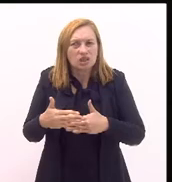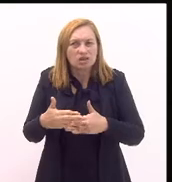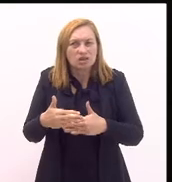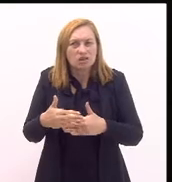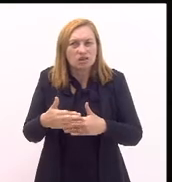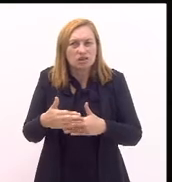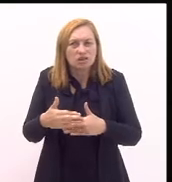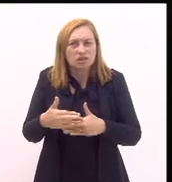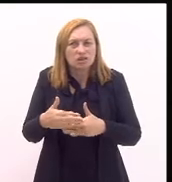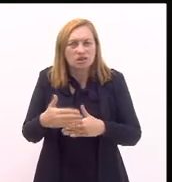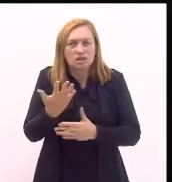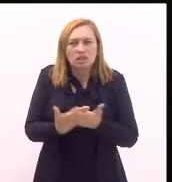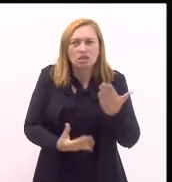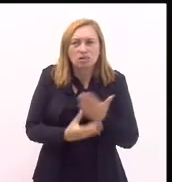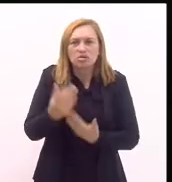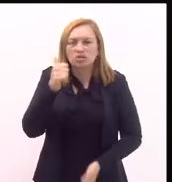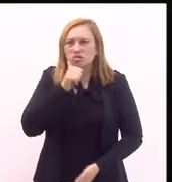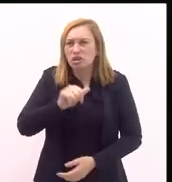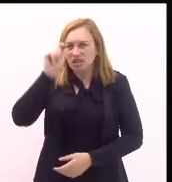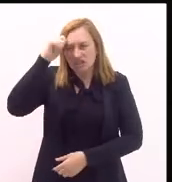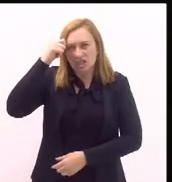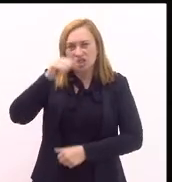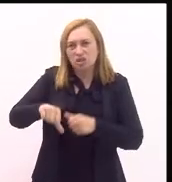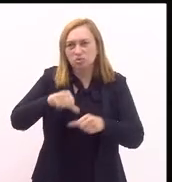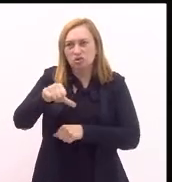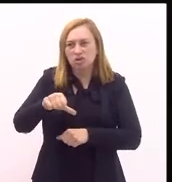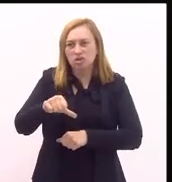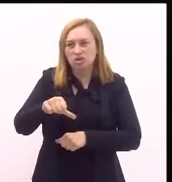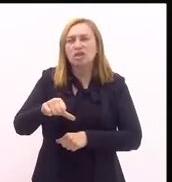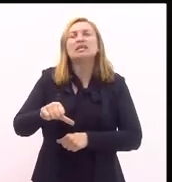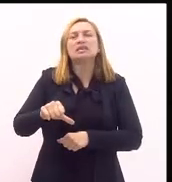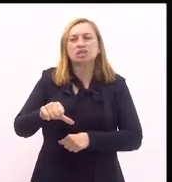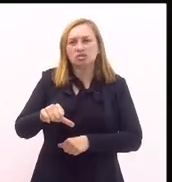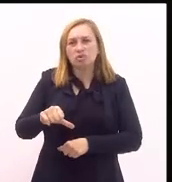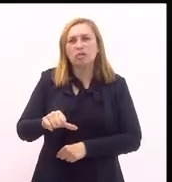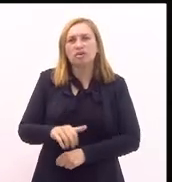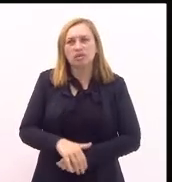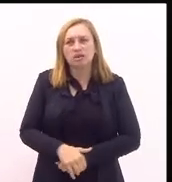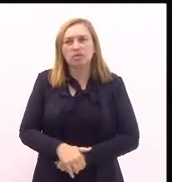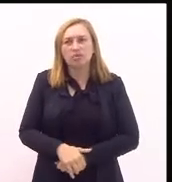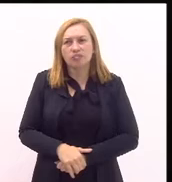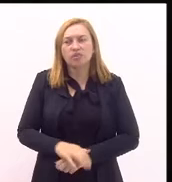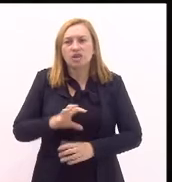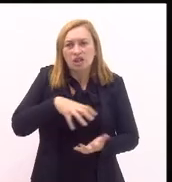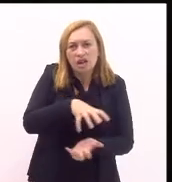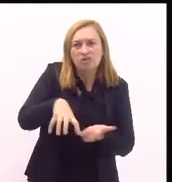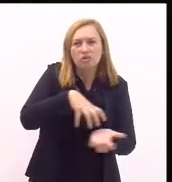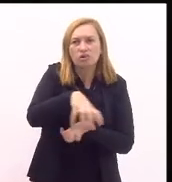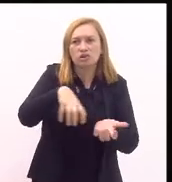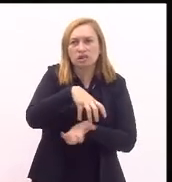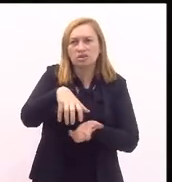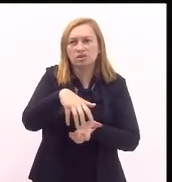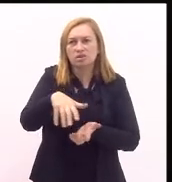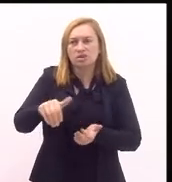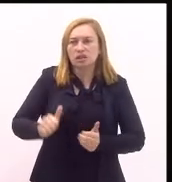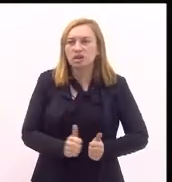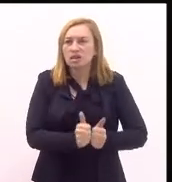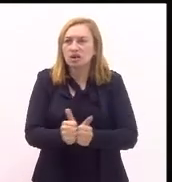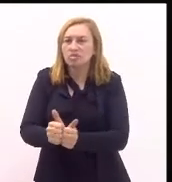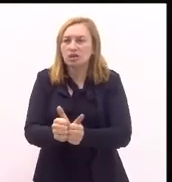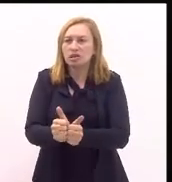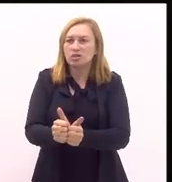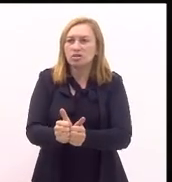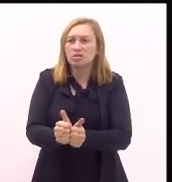Ele está na mão das mulheres negras a transformação EA revolução caminhando para o